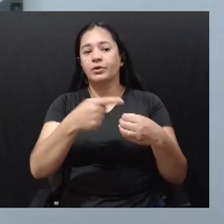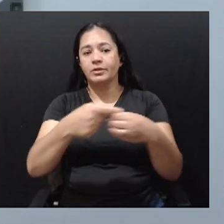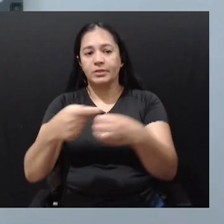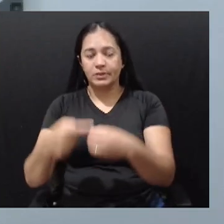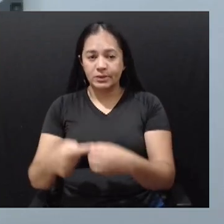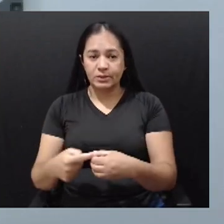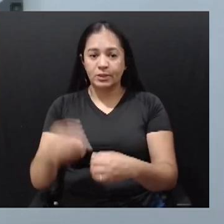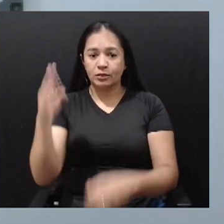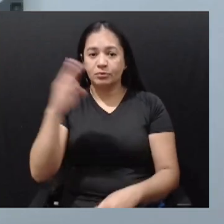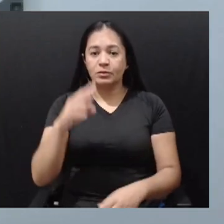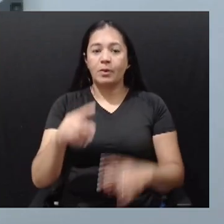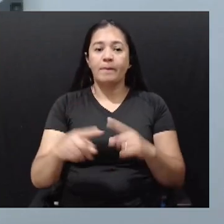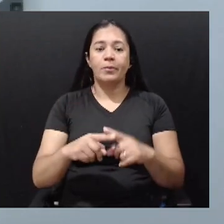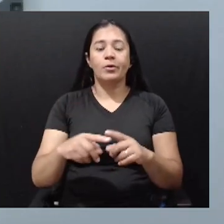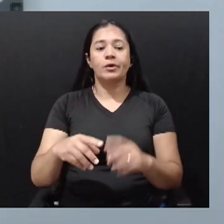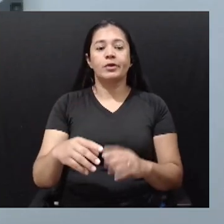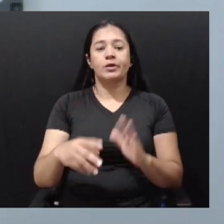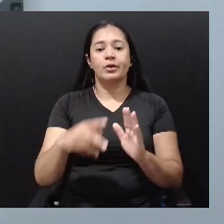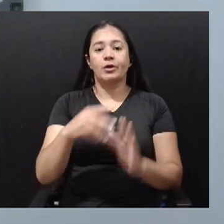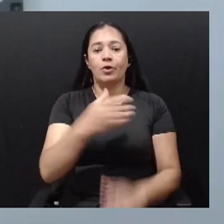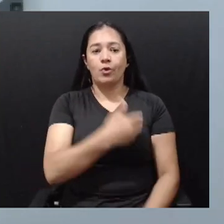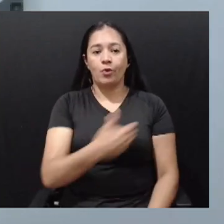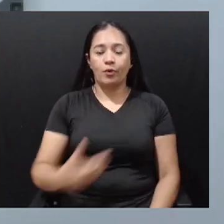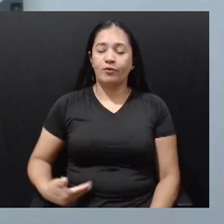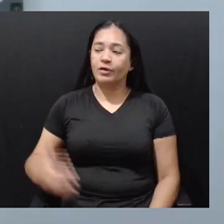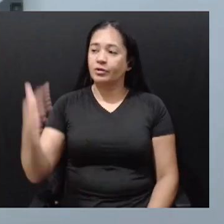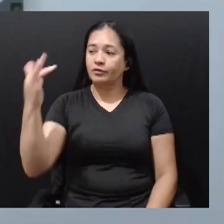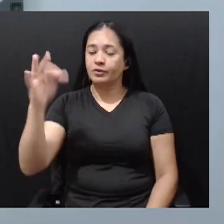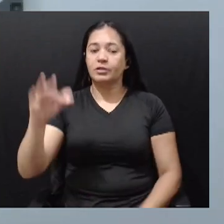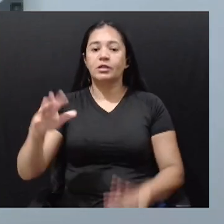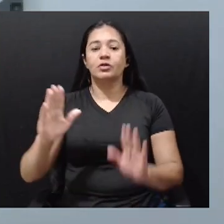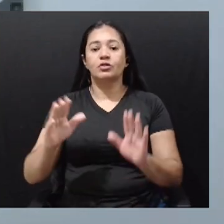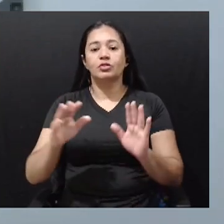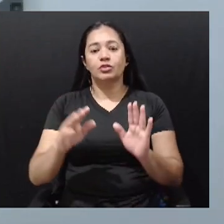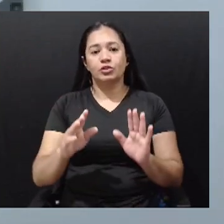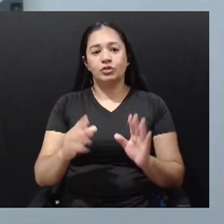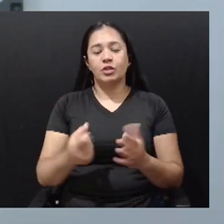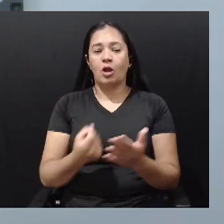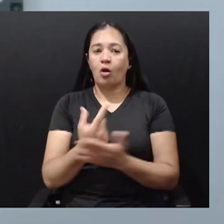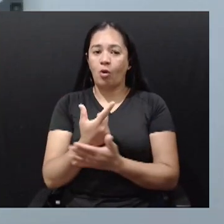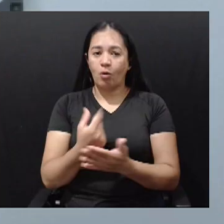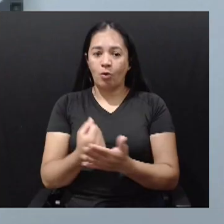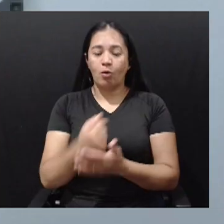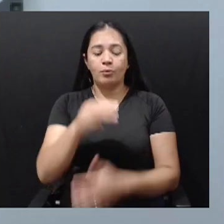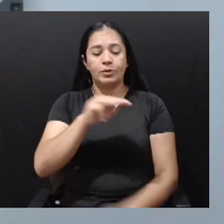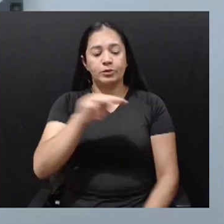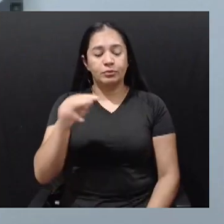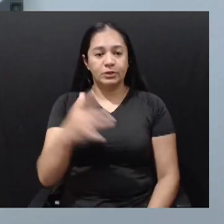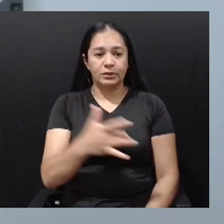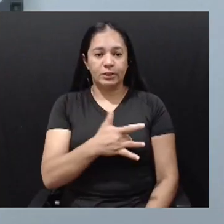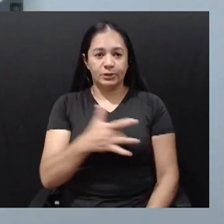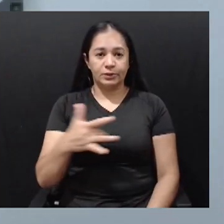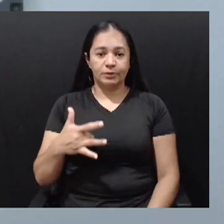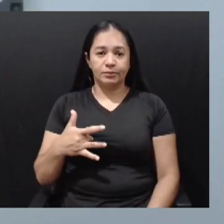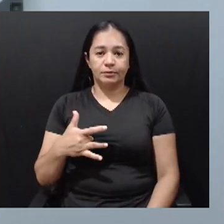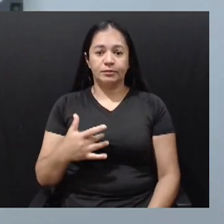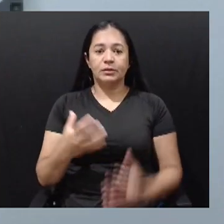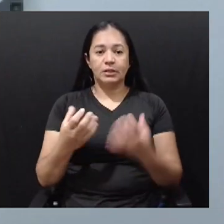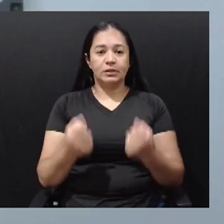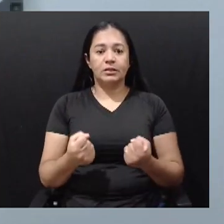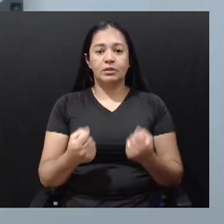inserção de DIU, né, muito interessante também, com uma compra aí por parte do Ministério da Saúde e a adesão de milhares e